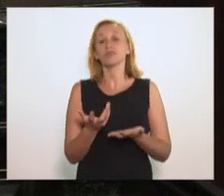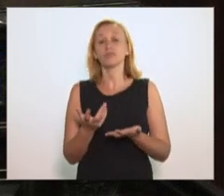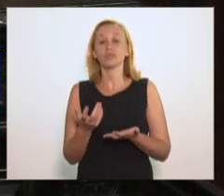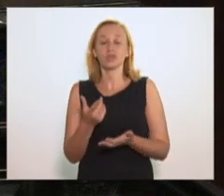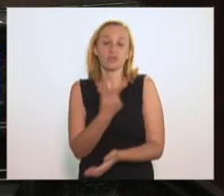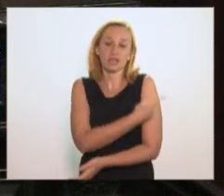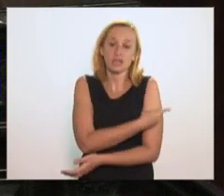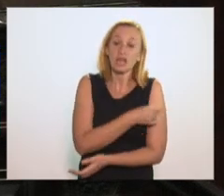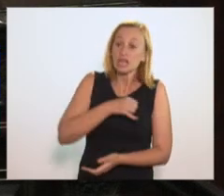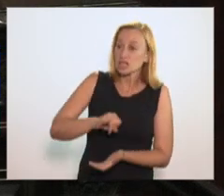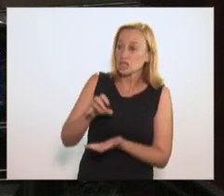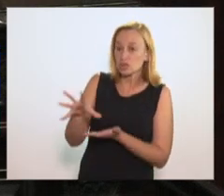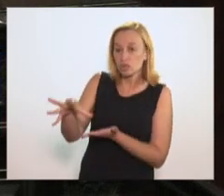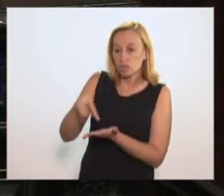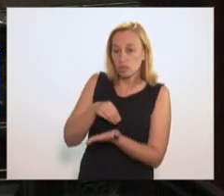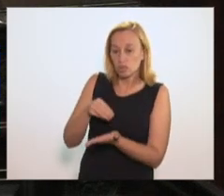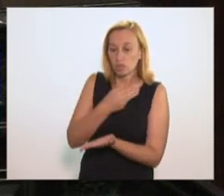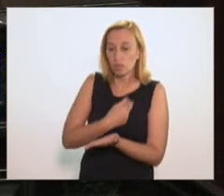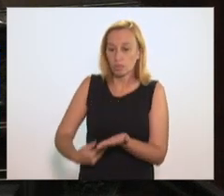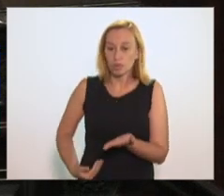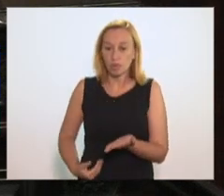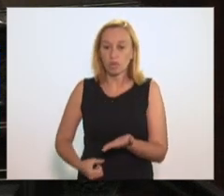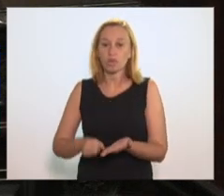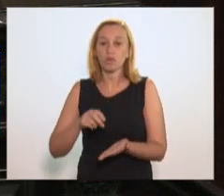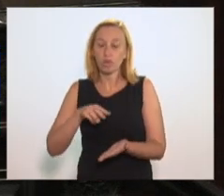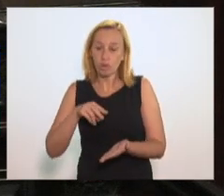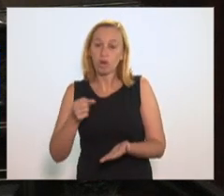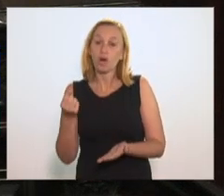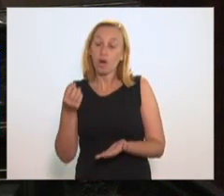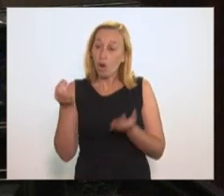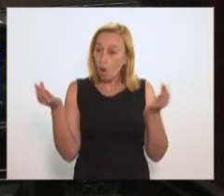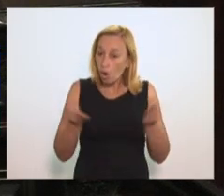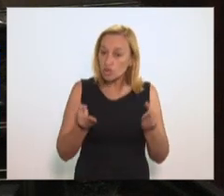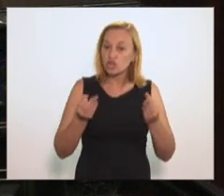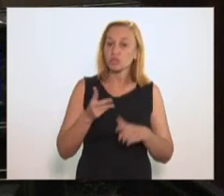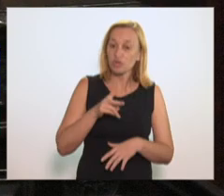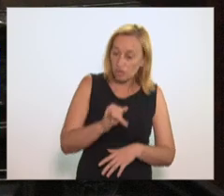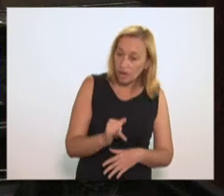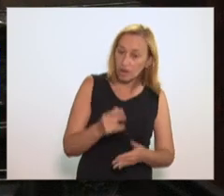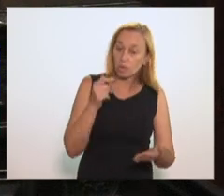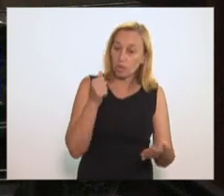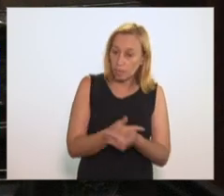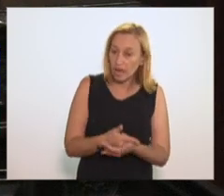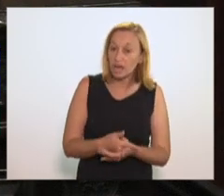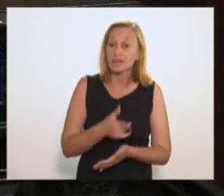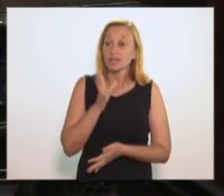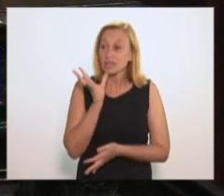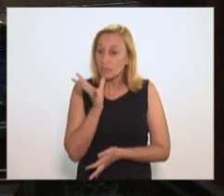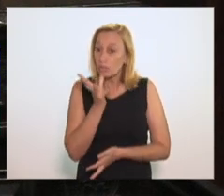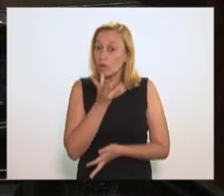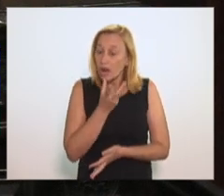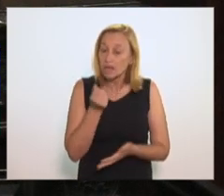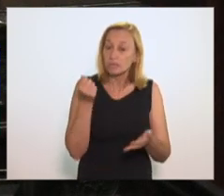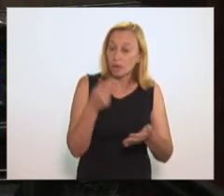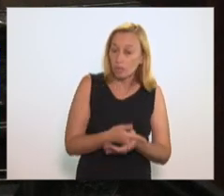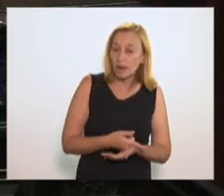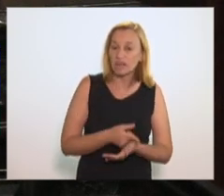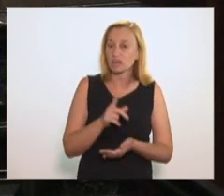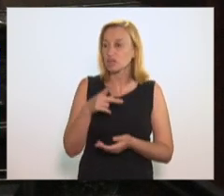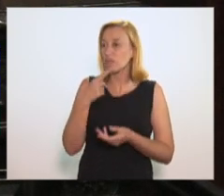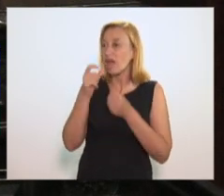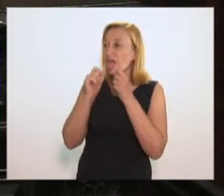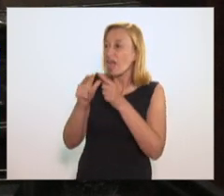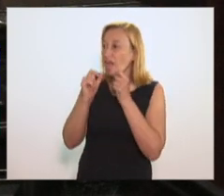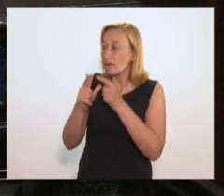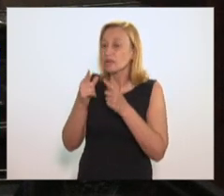vai não vai acabou indo ótimo a gente está defendendo que vai comprar está lamentando que tenha demorado para comprar não estamos lamentando que